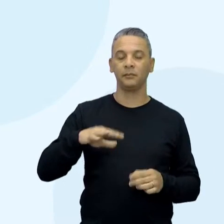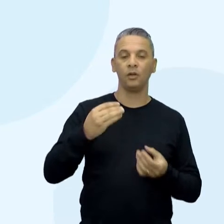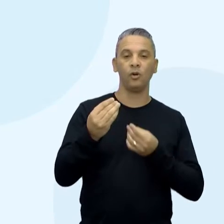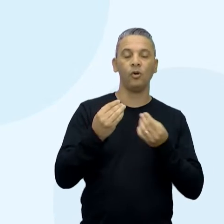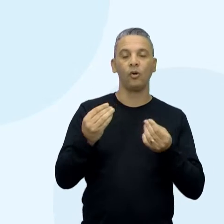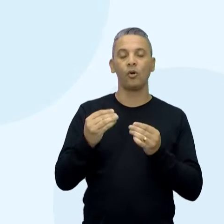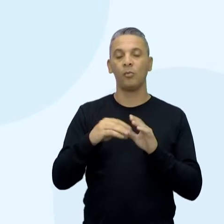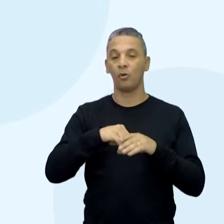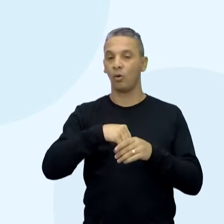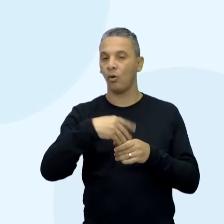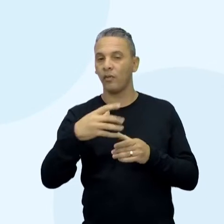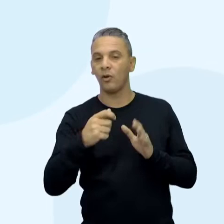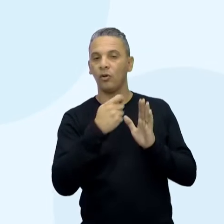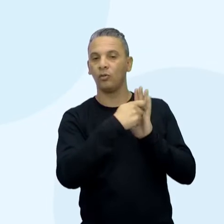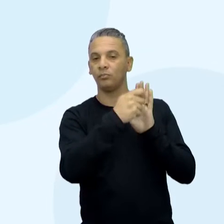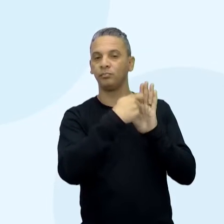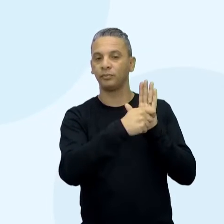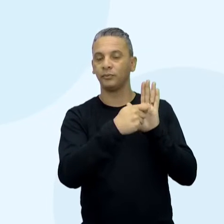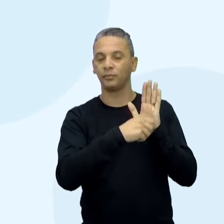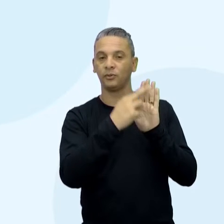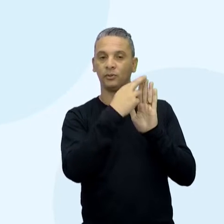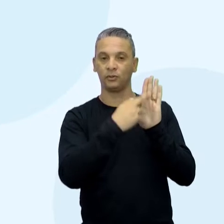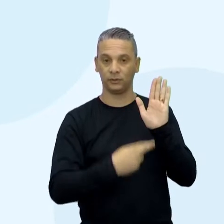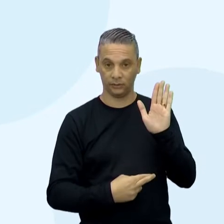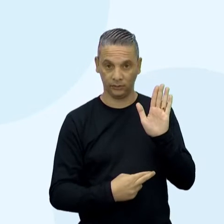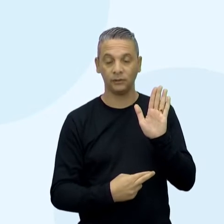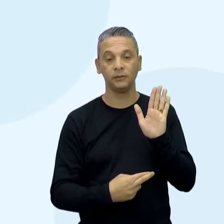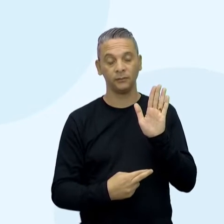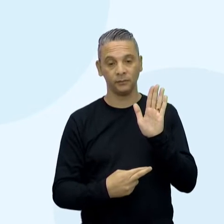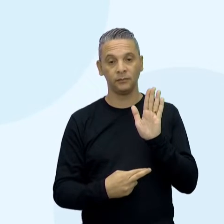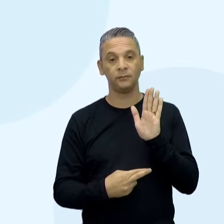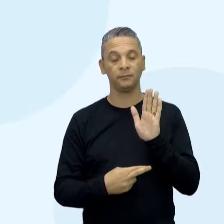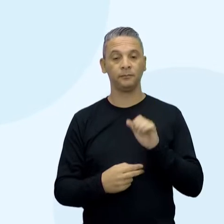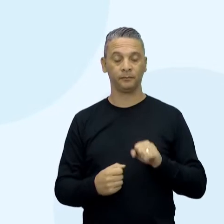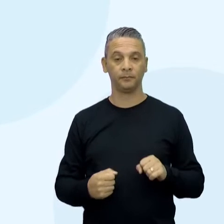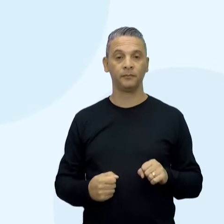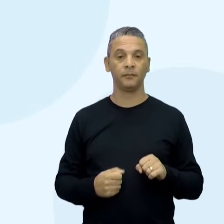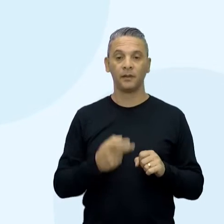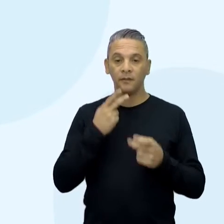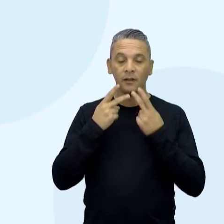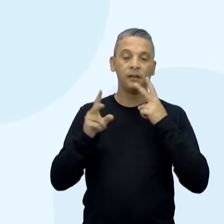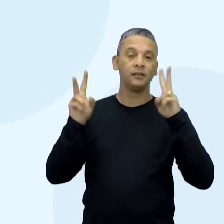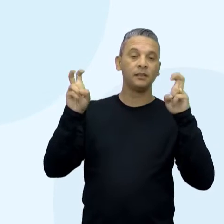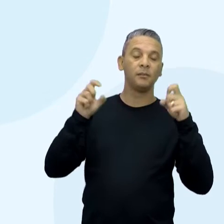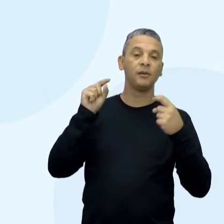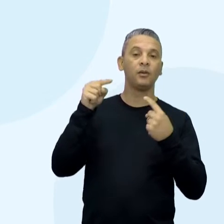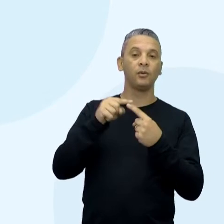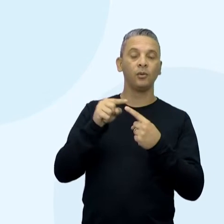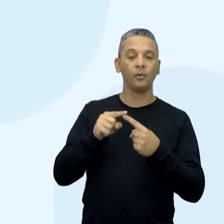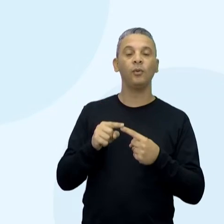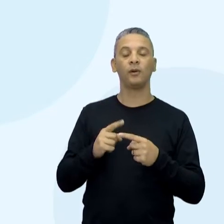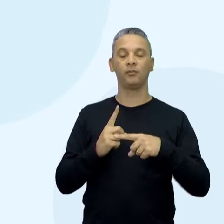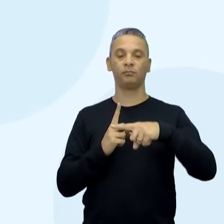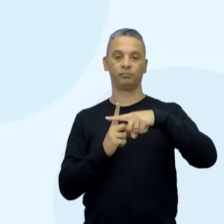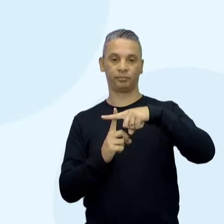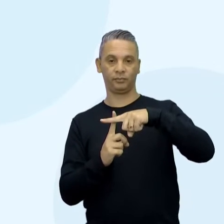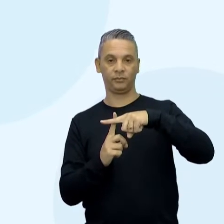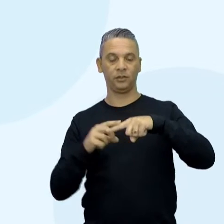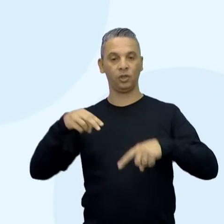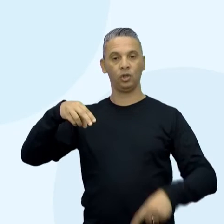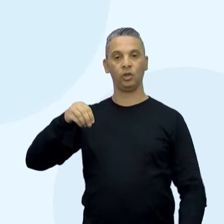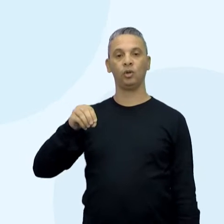né? Todo o conteúdo que você vai ter no seu podcast. No caso aqui, a gente está falando sobre a Catedral Nossa Senhora